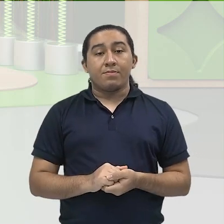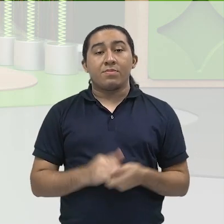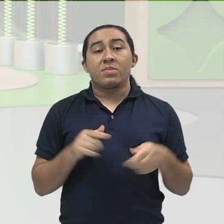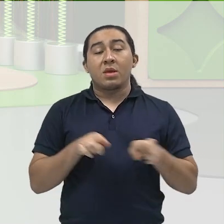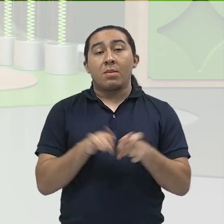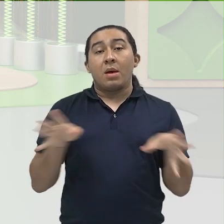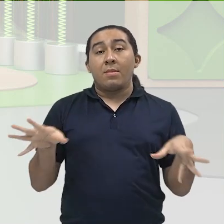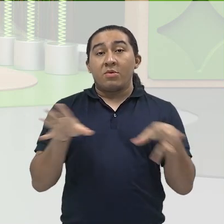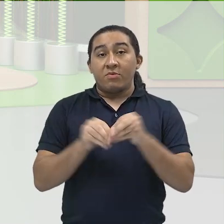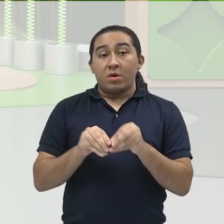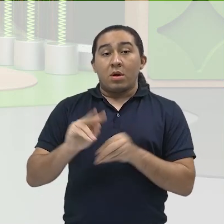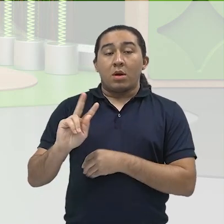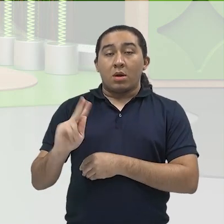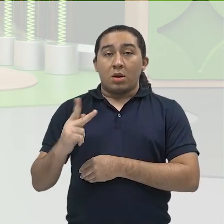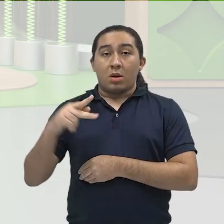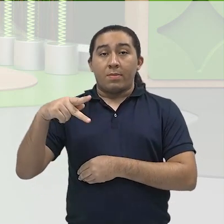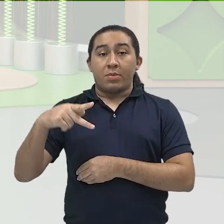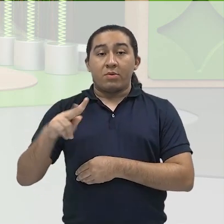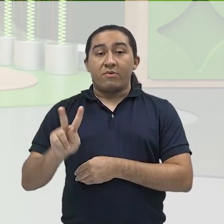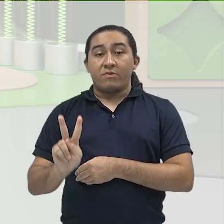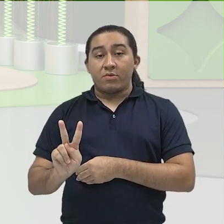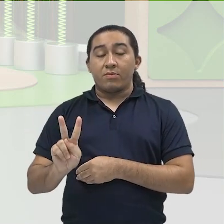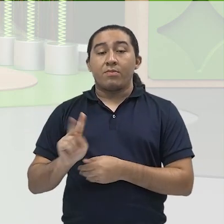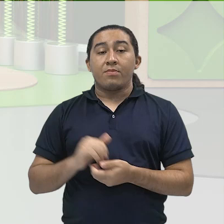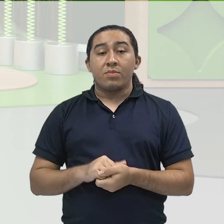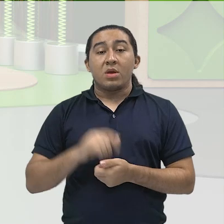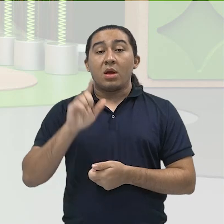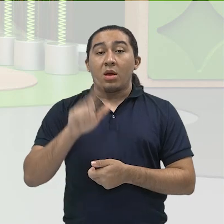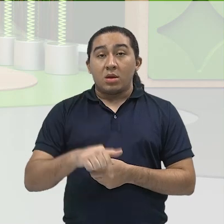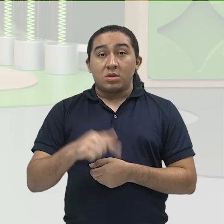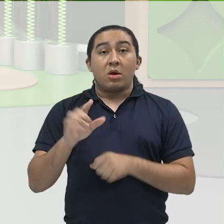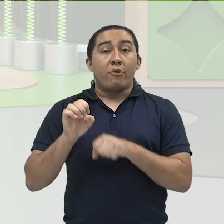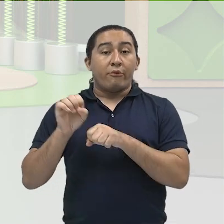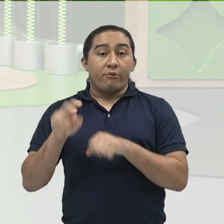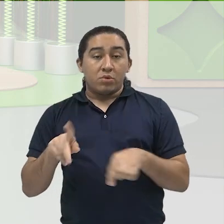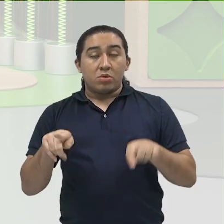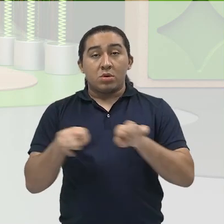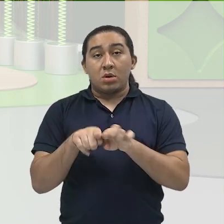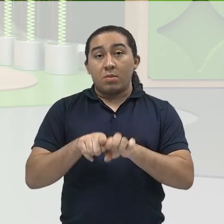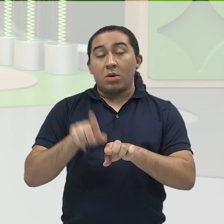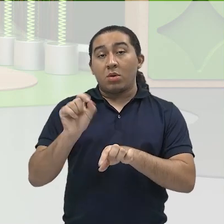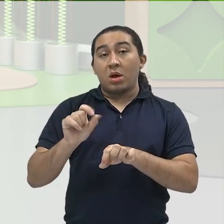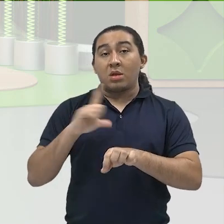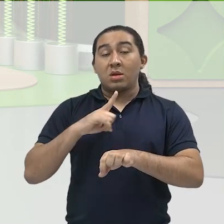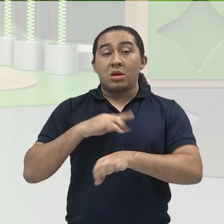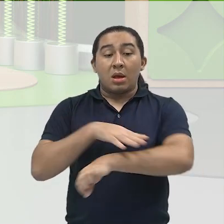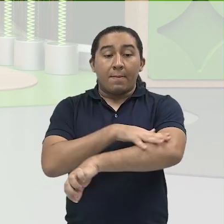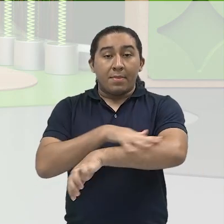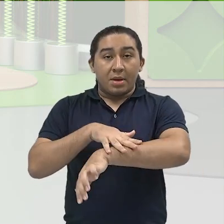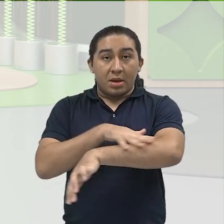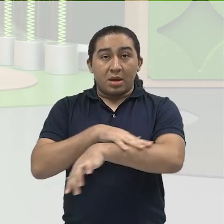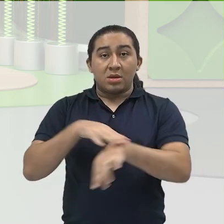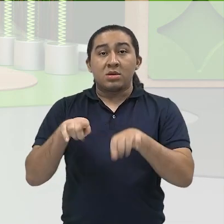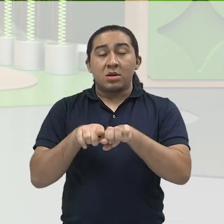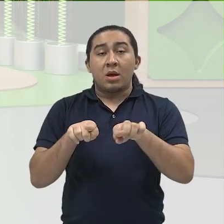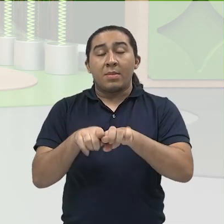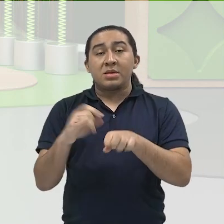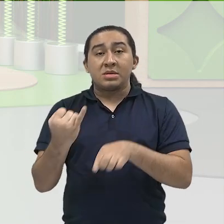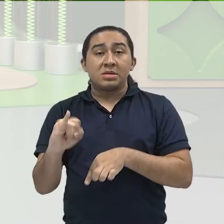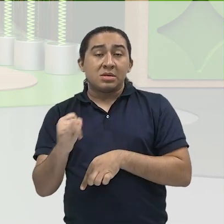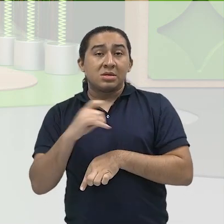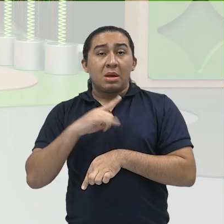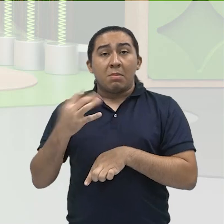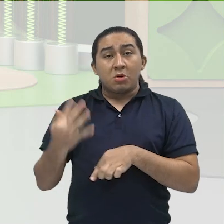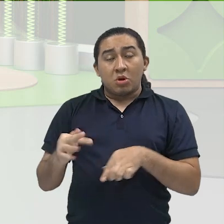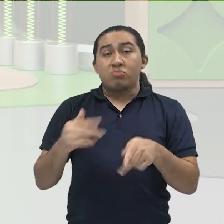abrevia aí como HPV. E esse papilomavírus humano, ele infecta a pele e mucosas, seja ela